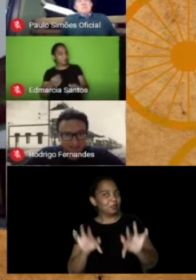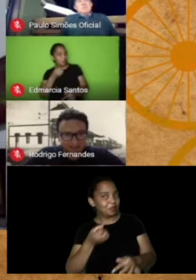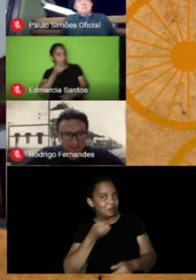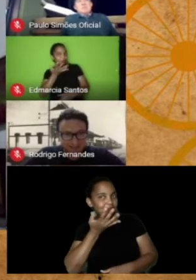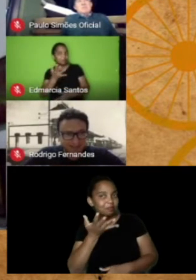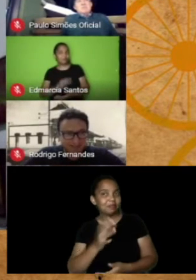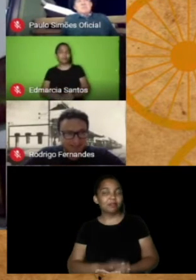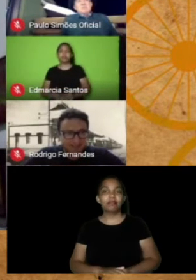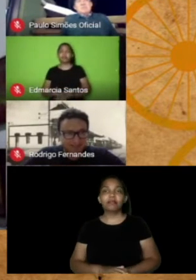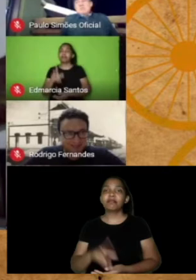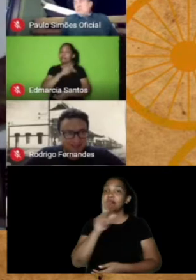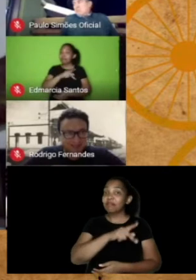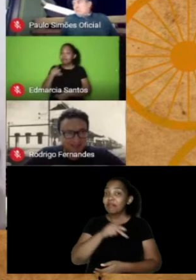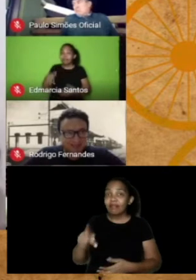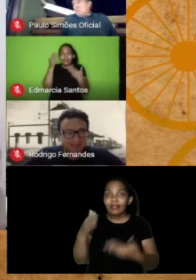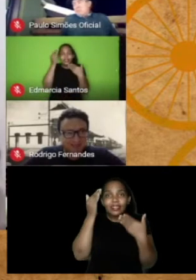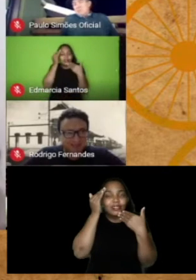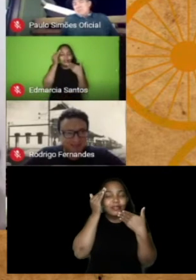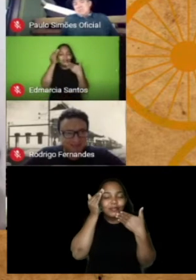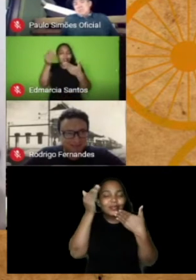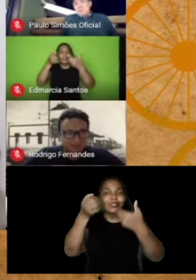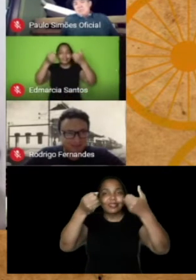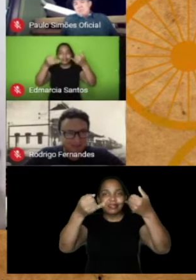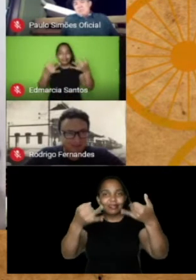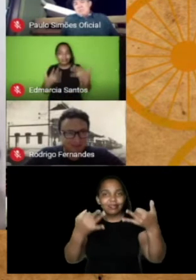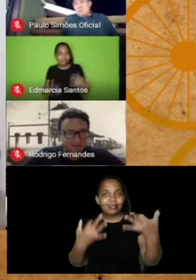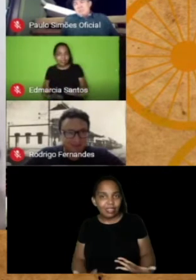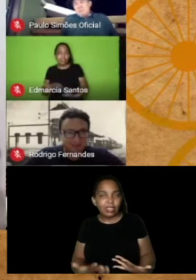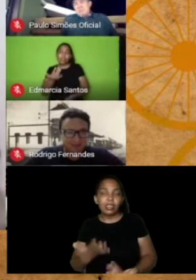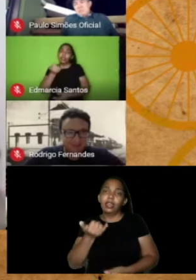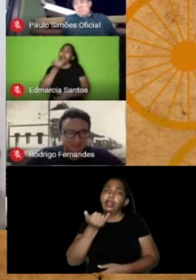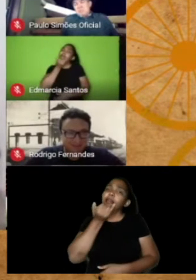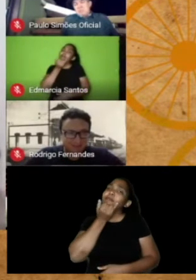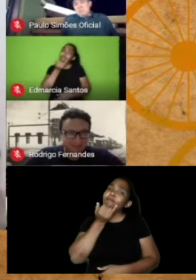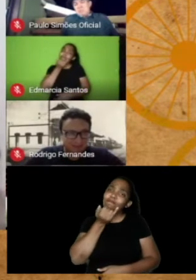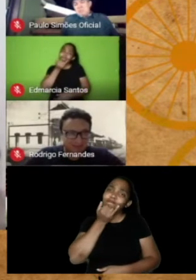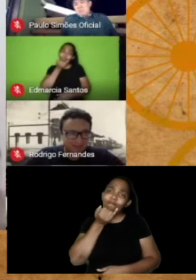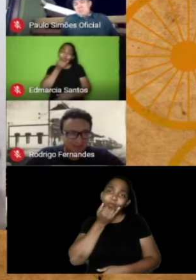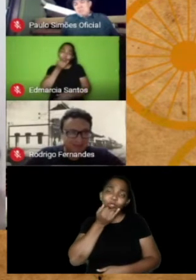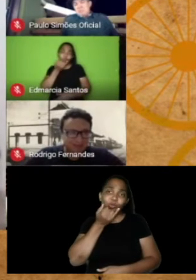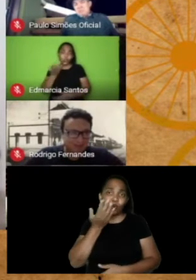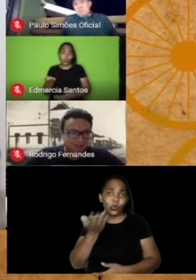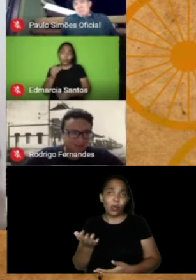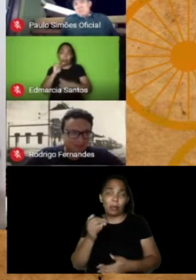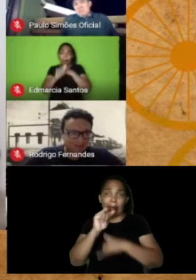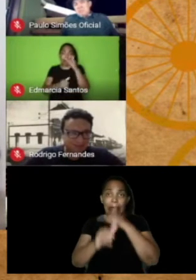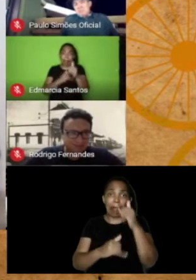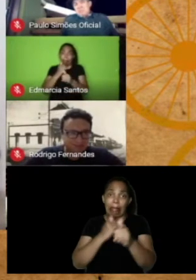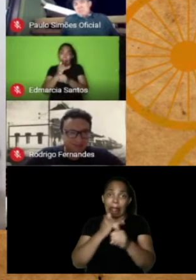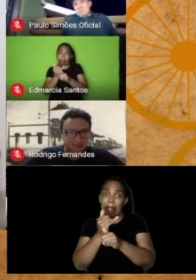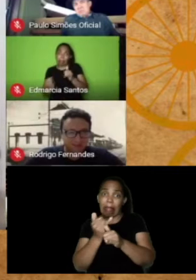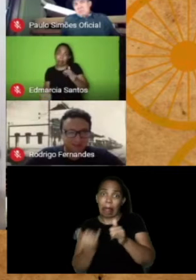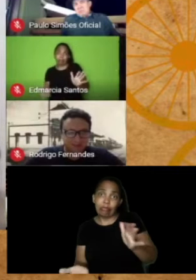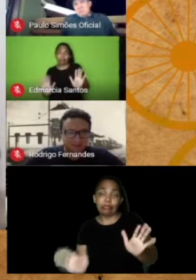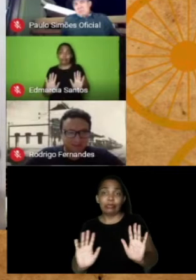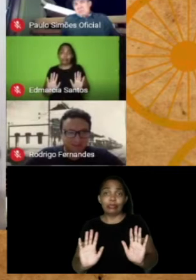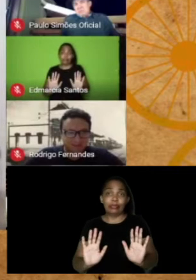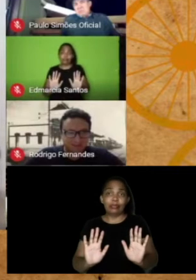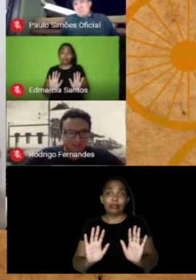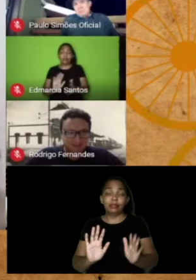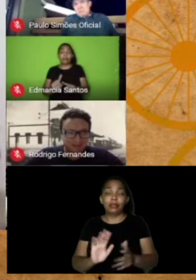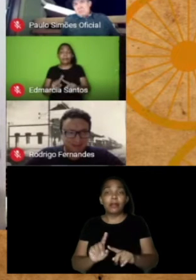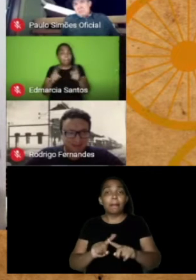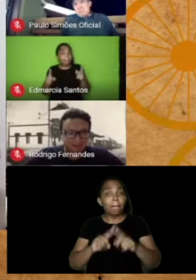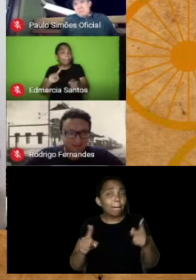Professor Roberto, muito obrigado pela sua explanação. Peço desculpas pelos momentos que nós caímos. E ao final, depois da fala